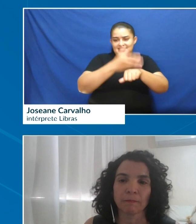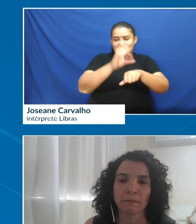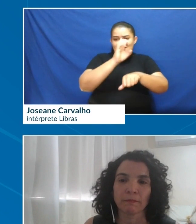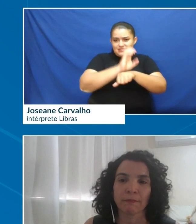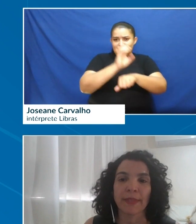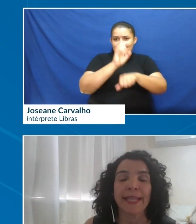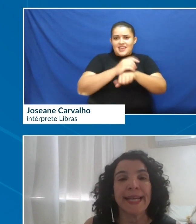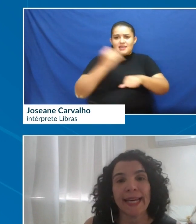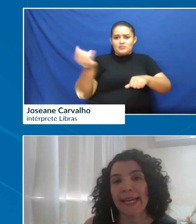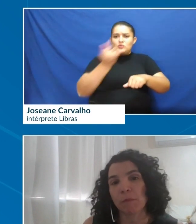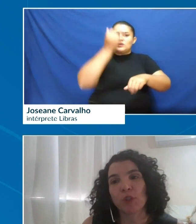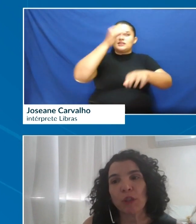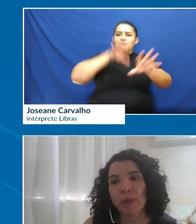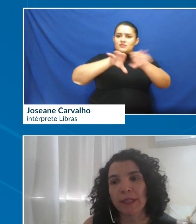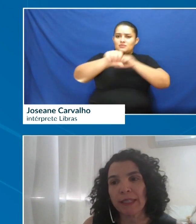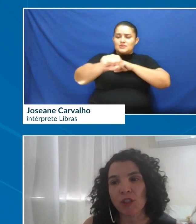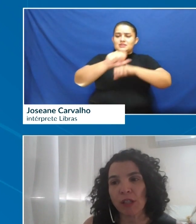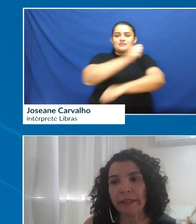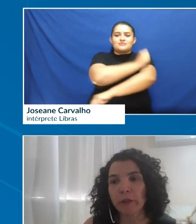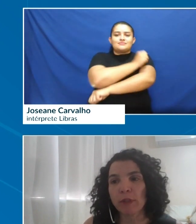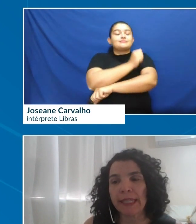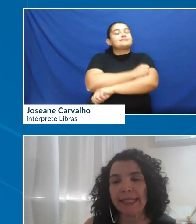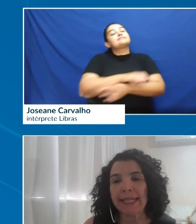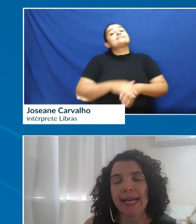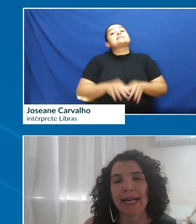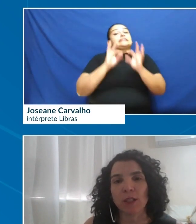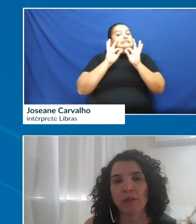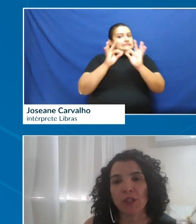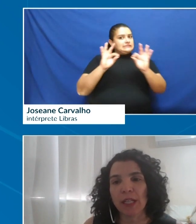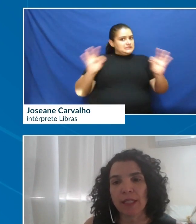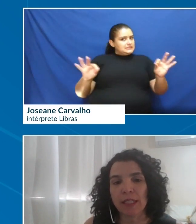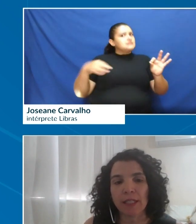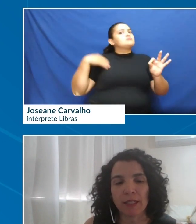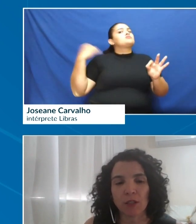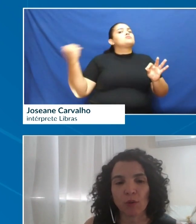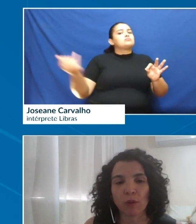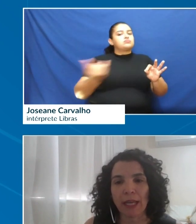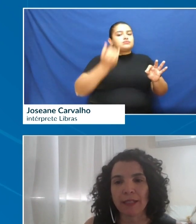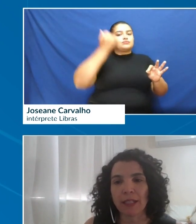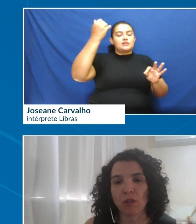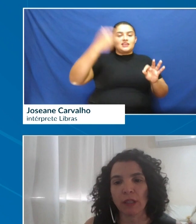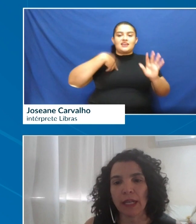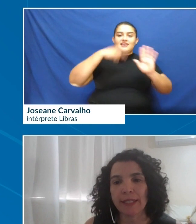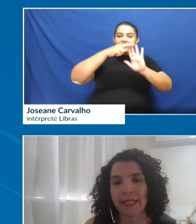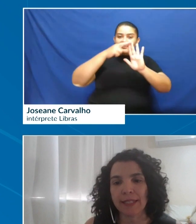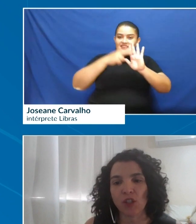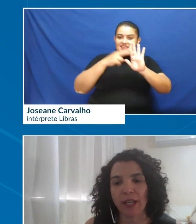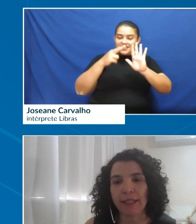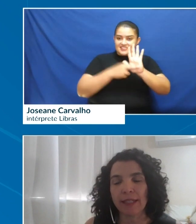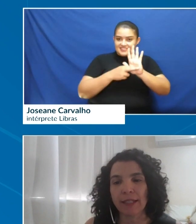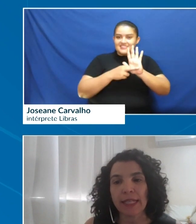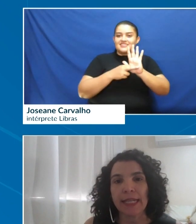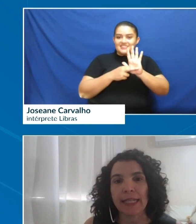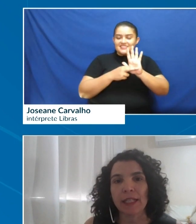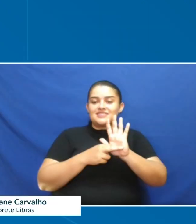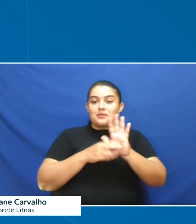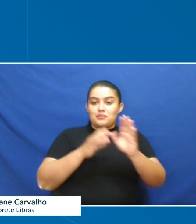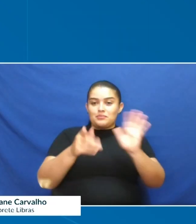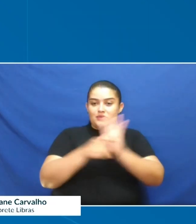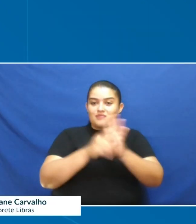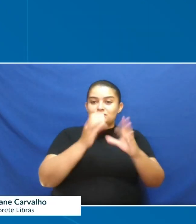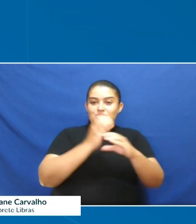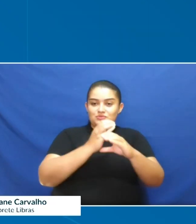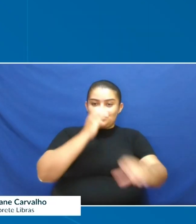aluno. É muito importante, tanto que as novas diretrizes curriculares nacionais das engenharias, ela